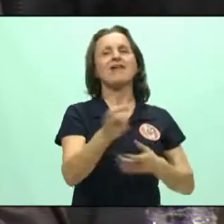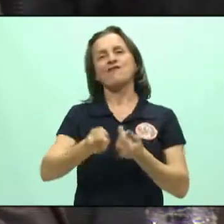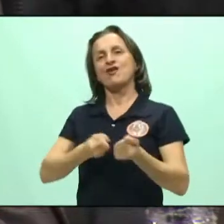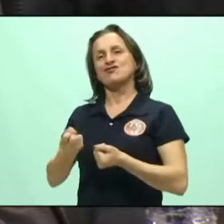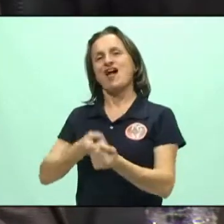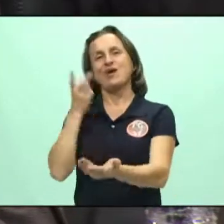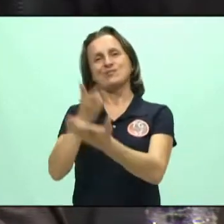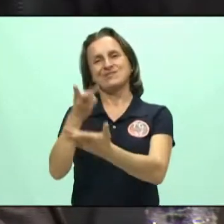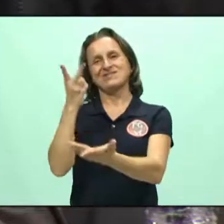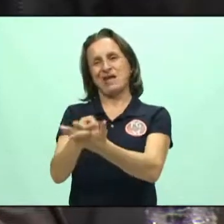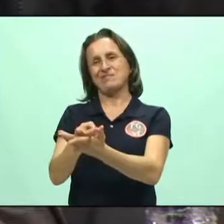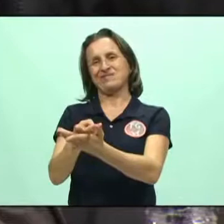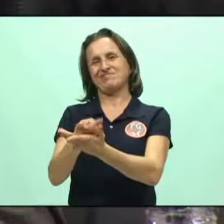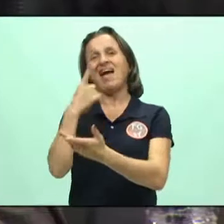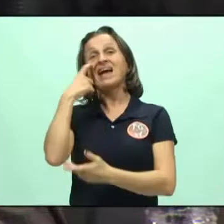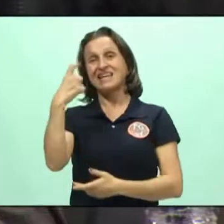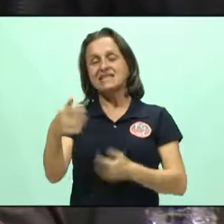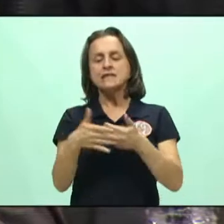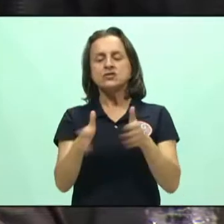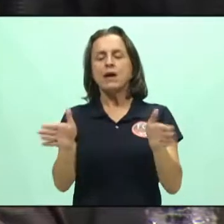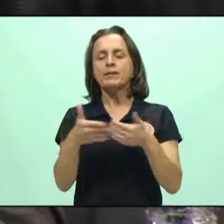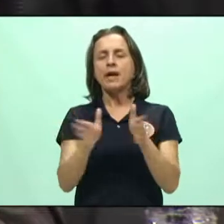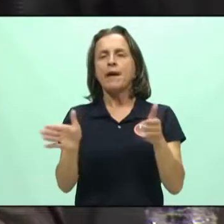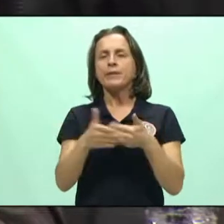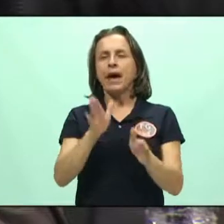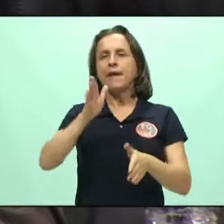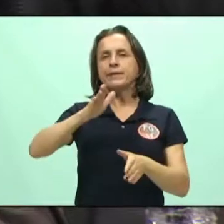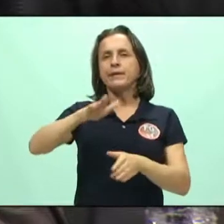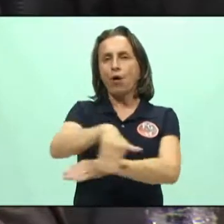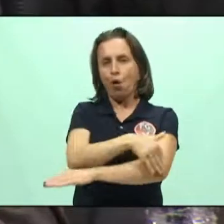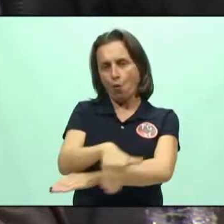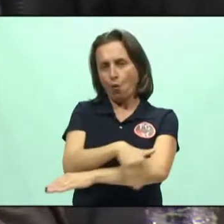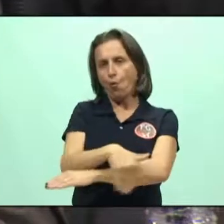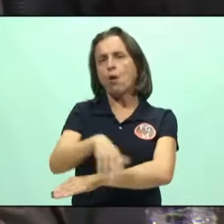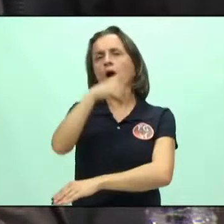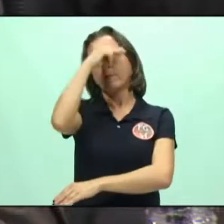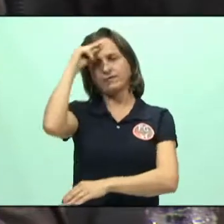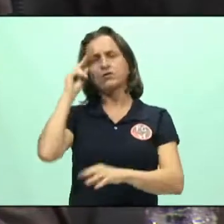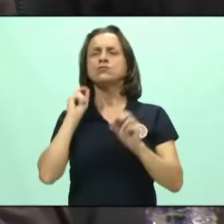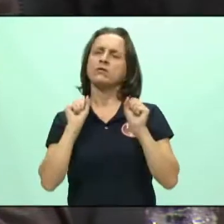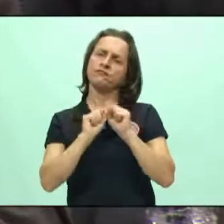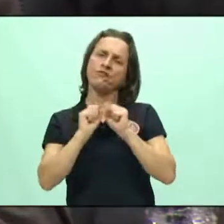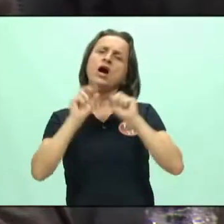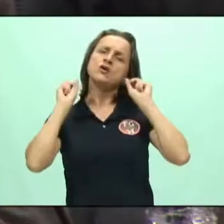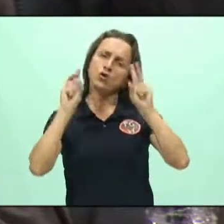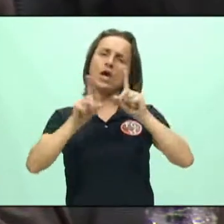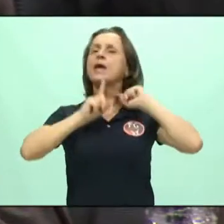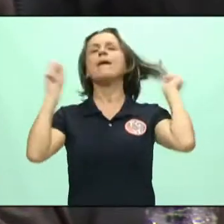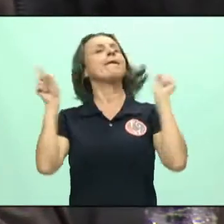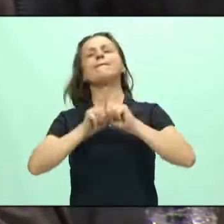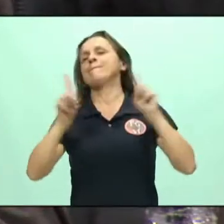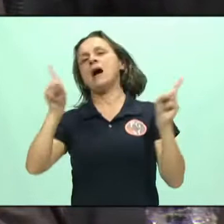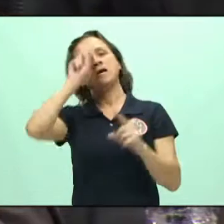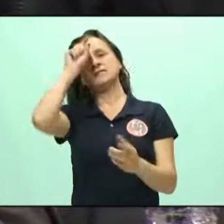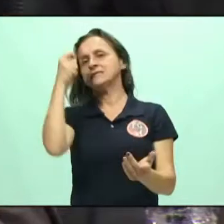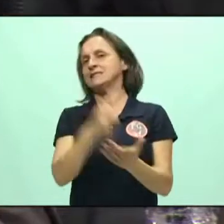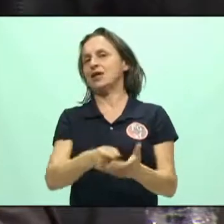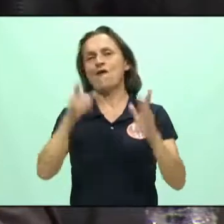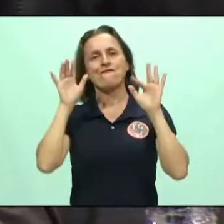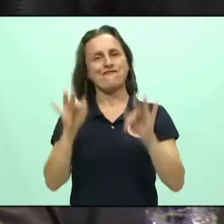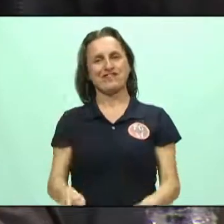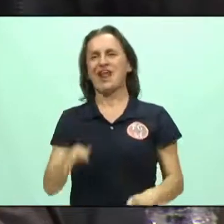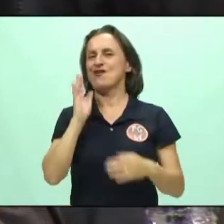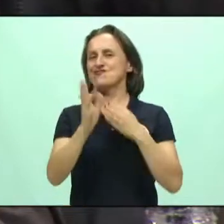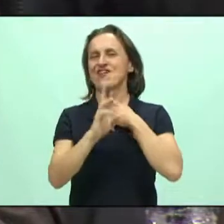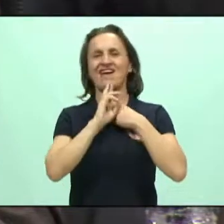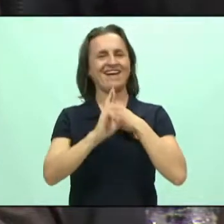aberturas de ruas que a prefeitura está fazendo e tudo mais mas isso daí é tudo paliativo não é a solução não é a solução